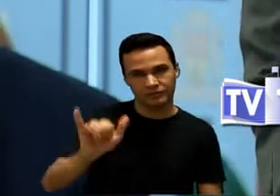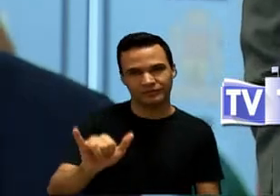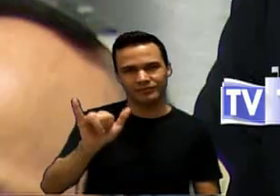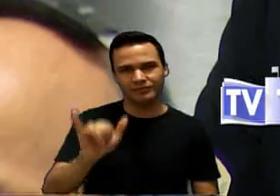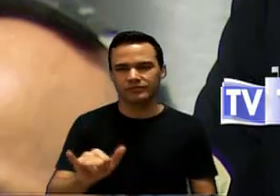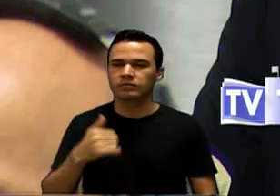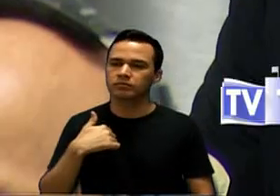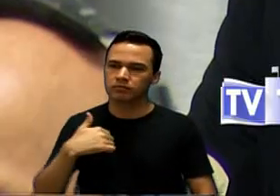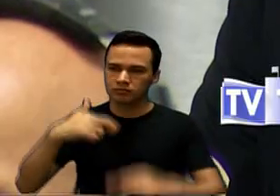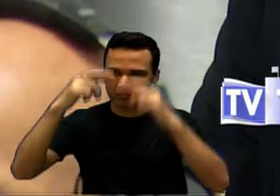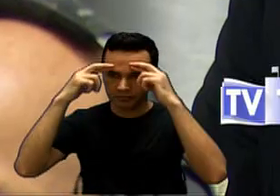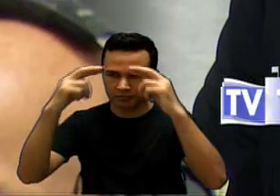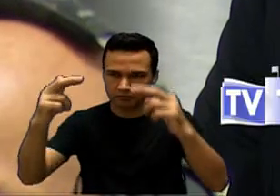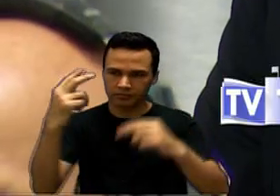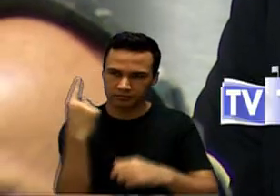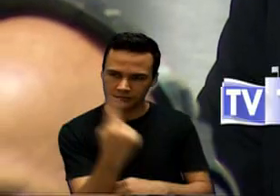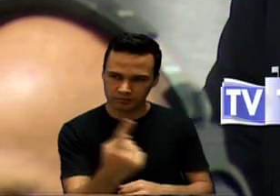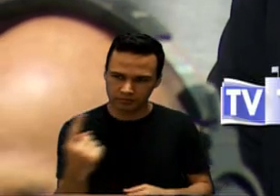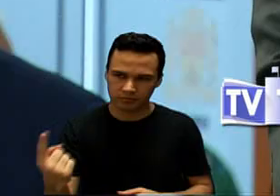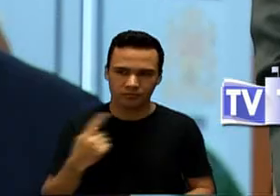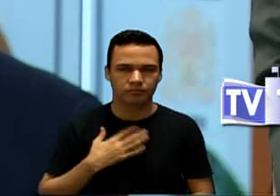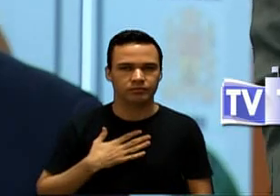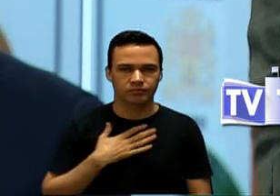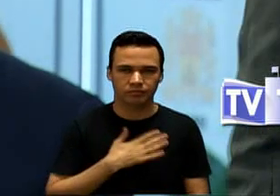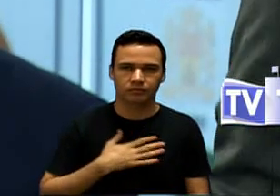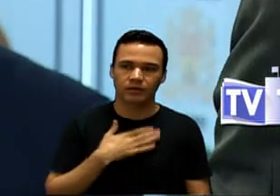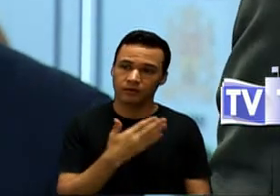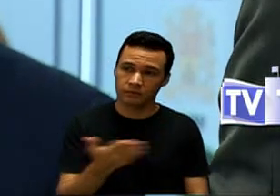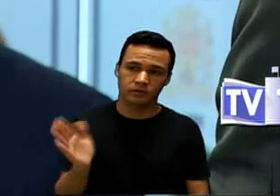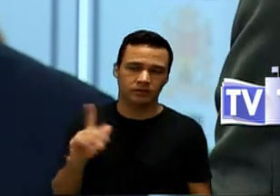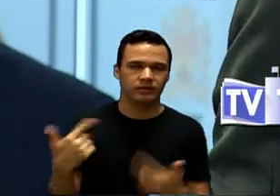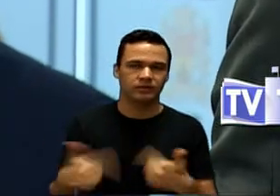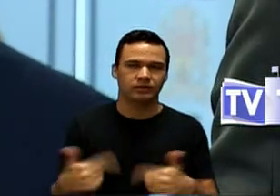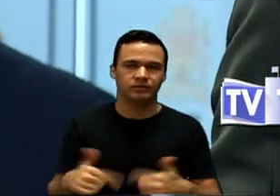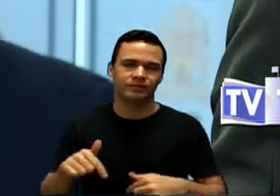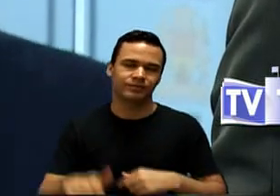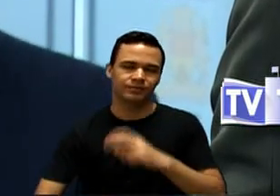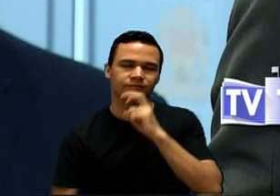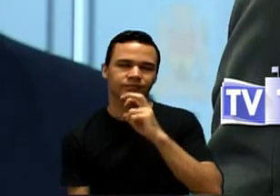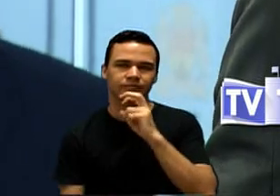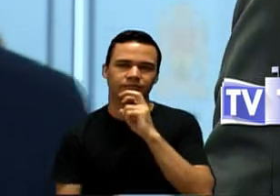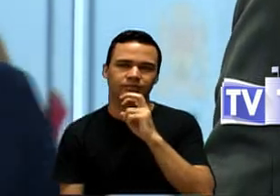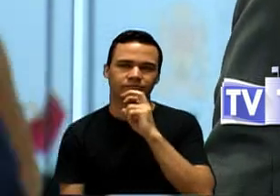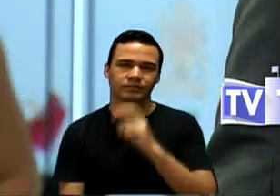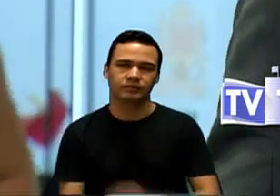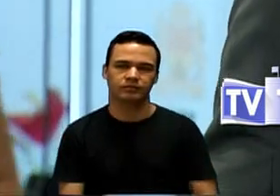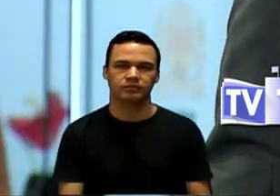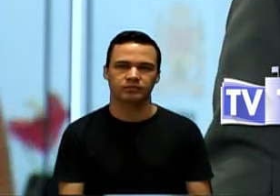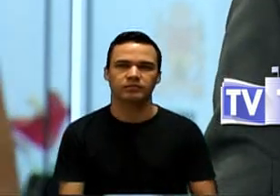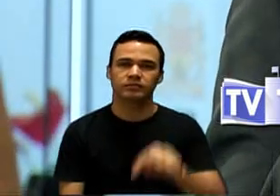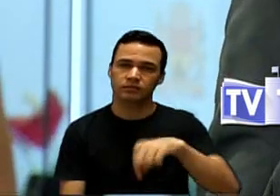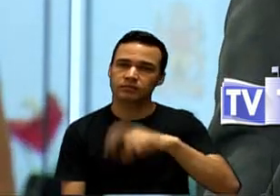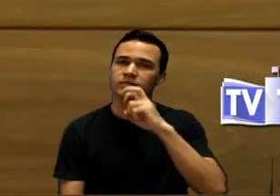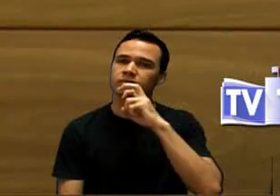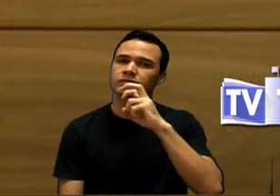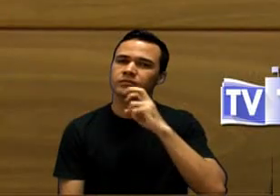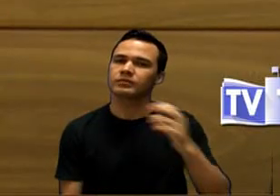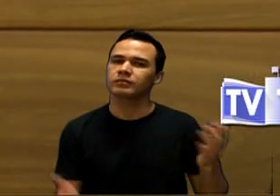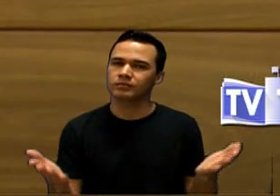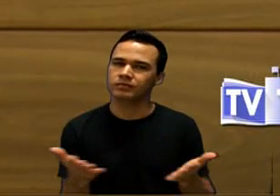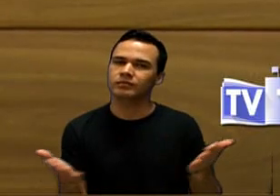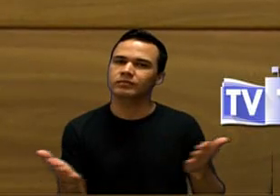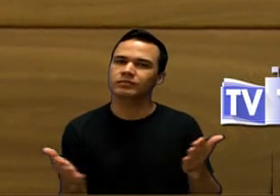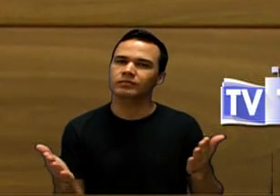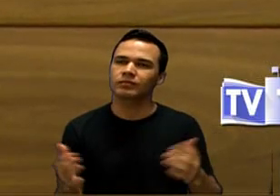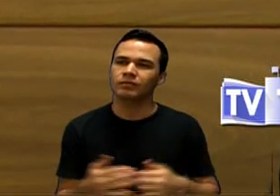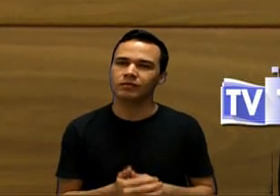Está aqui o meu respeito, carinho e admiração por tudo que vocês vêm fazendo aqui por Sorocaba. Sorocaba hoje tem,